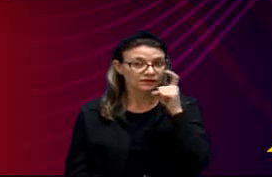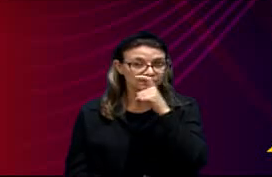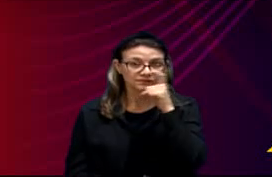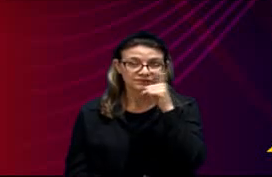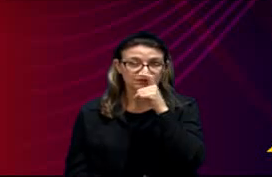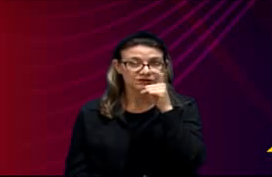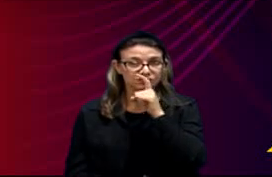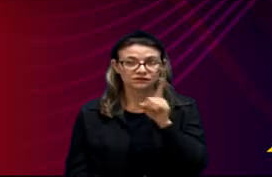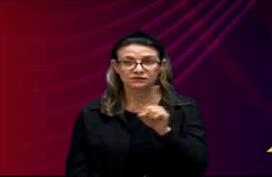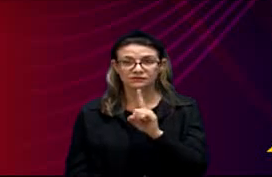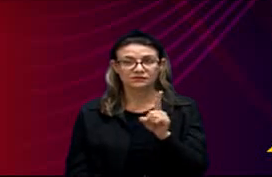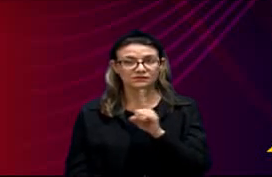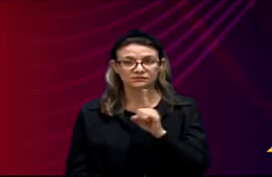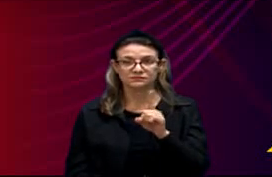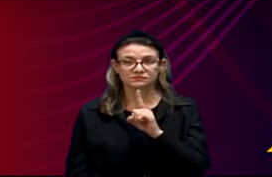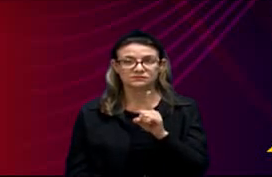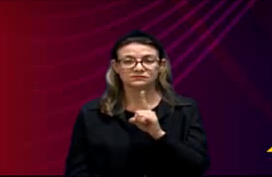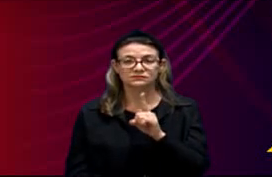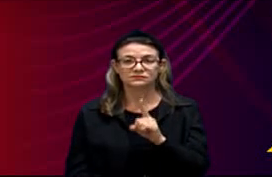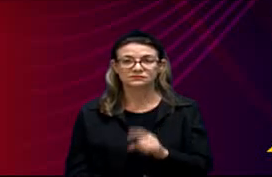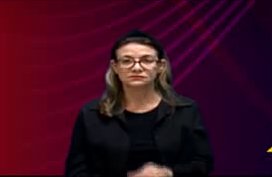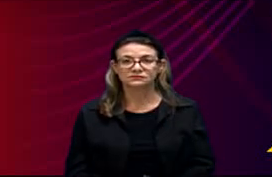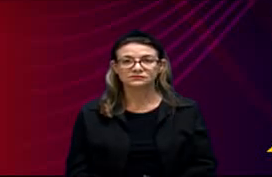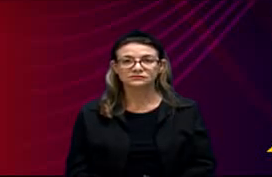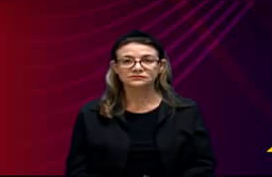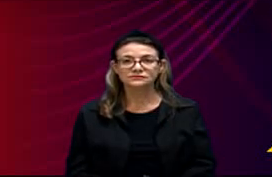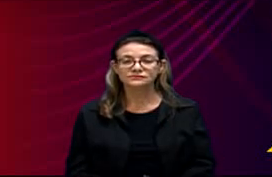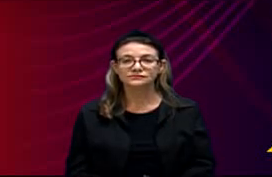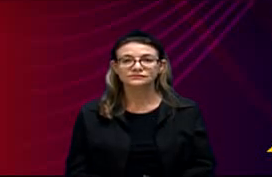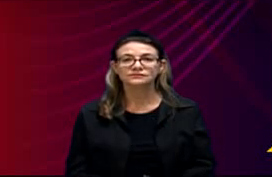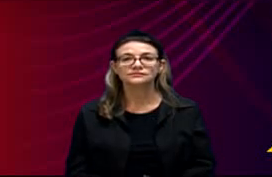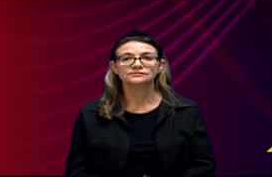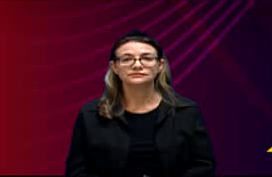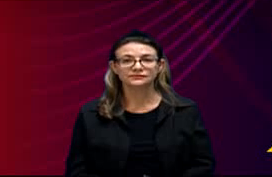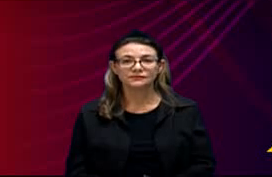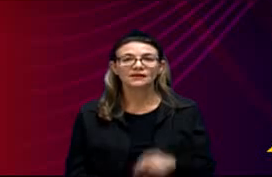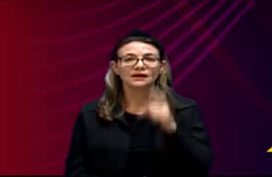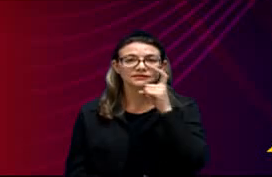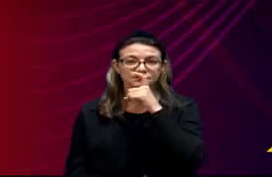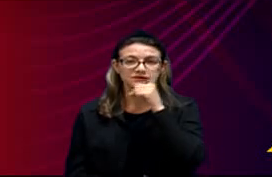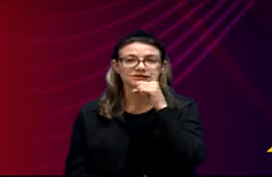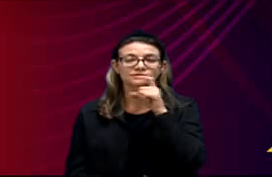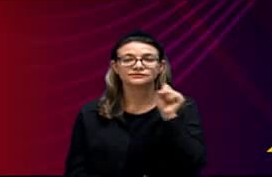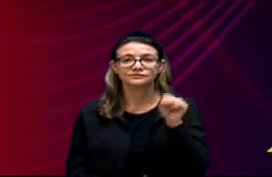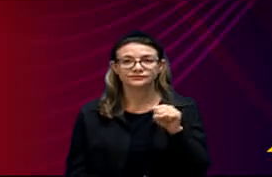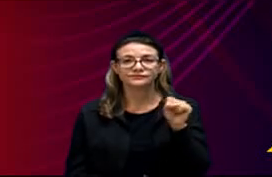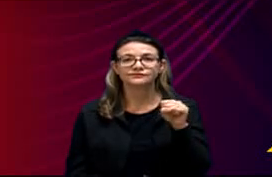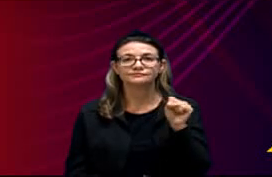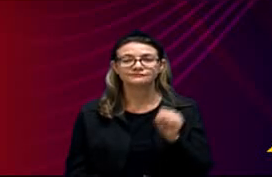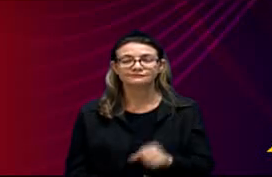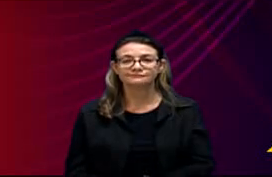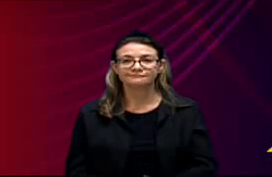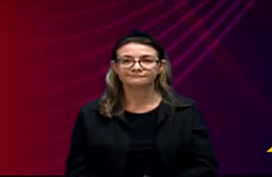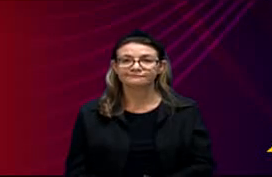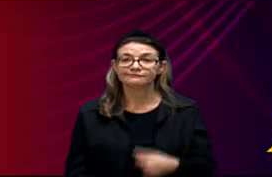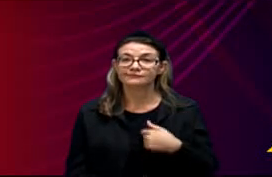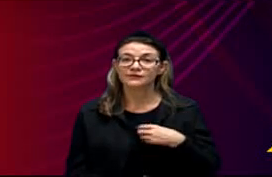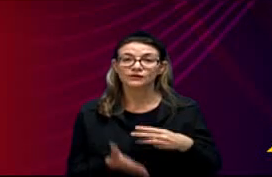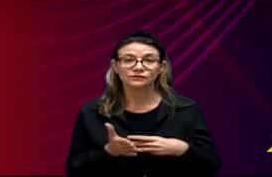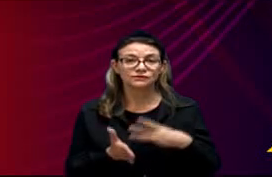nunca desrespeitei mandato eu não mentindo você tá omitindo aqui em cima no Tero